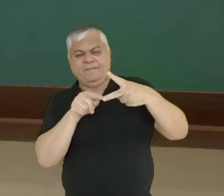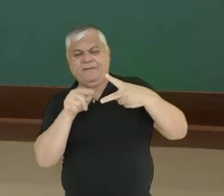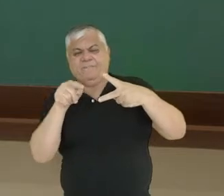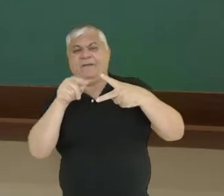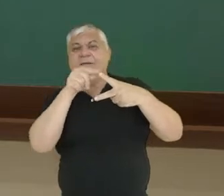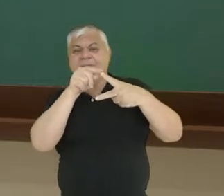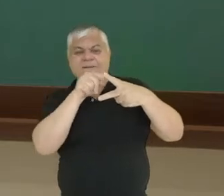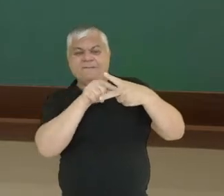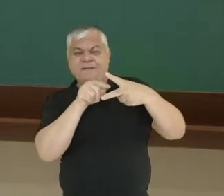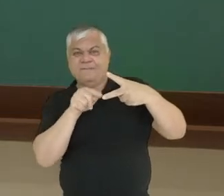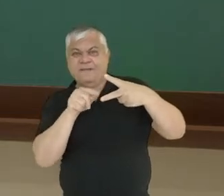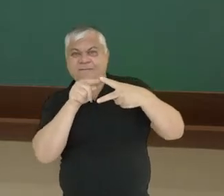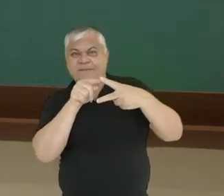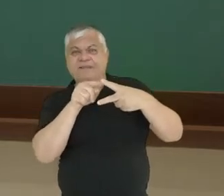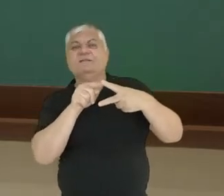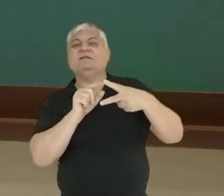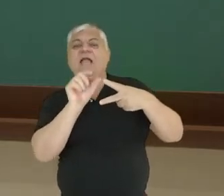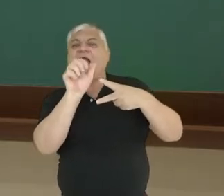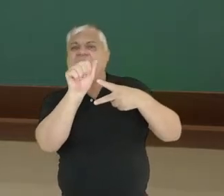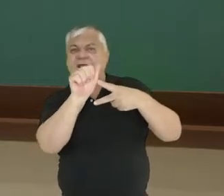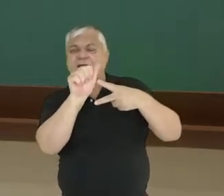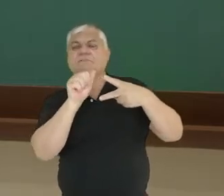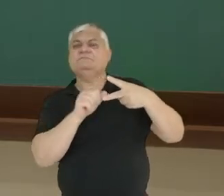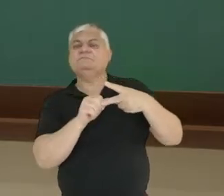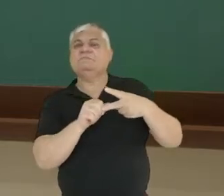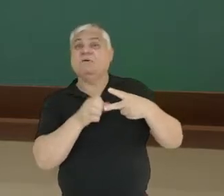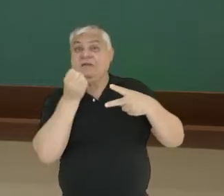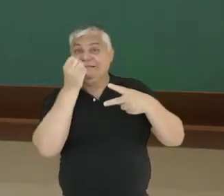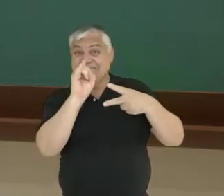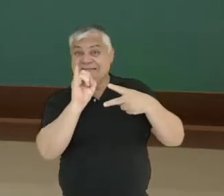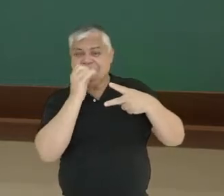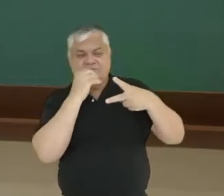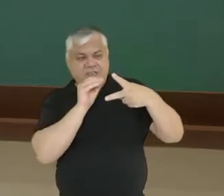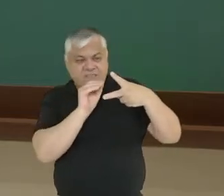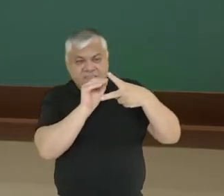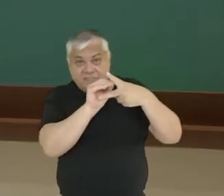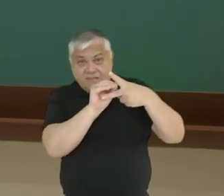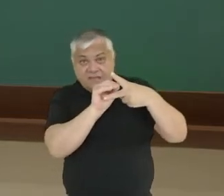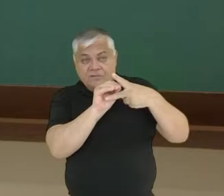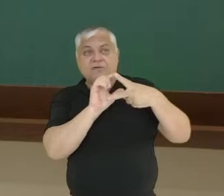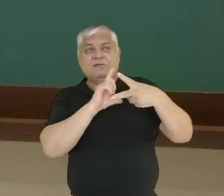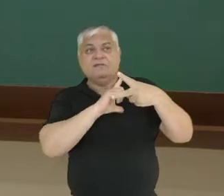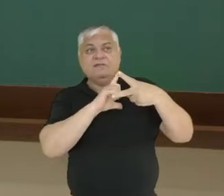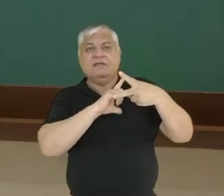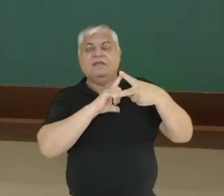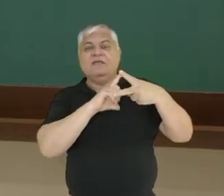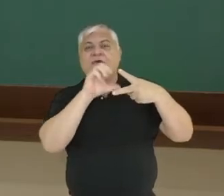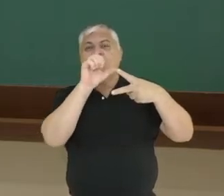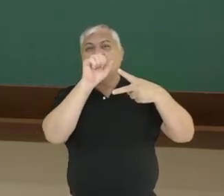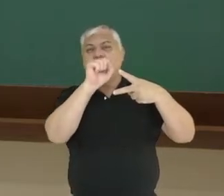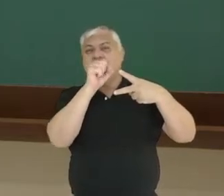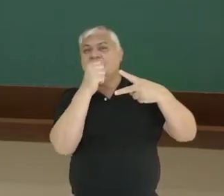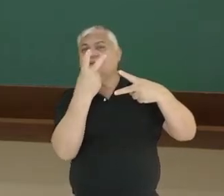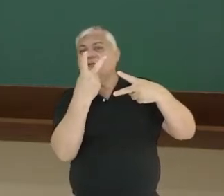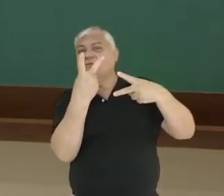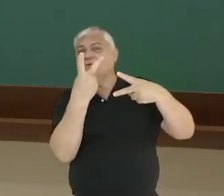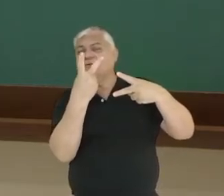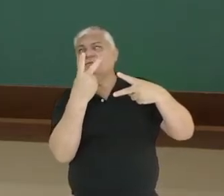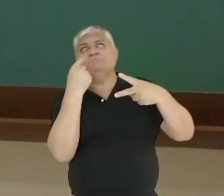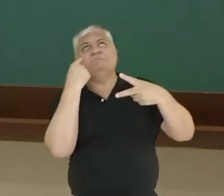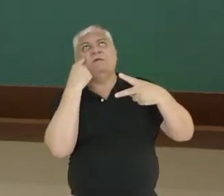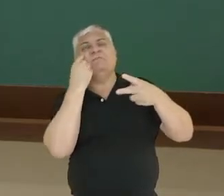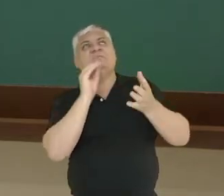passando aqui no ponto A. Então, se o ângulo interno aqui vale 82, eu vou